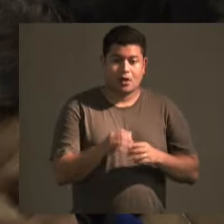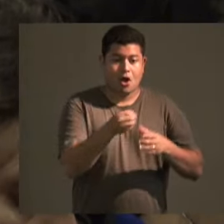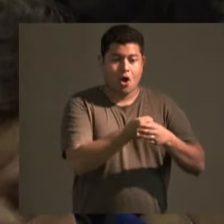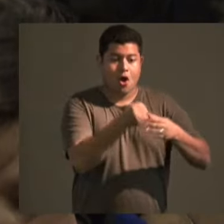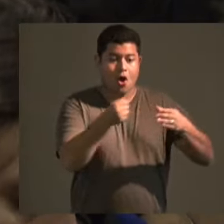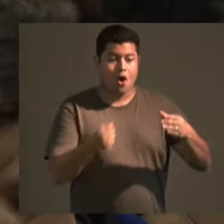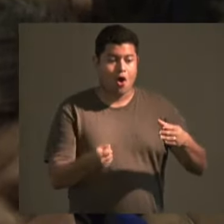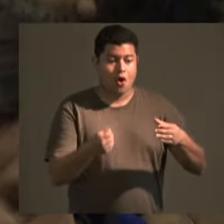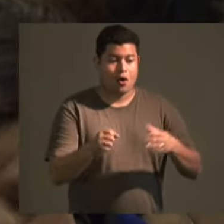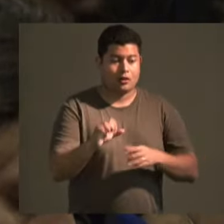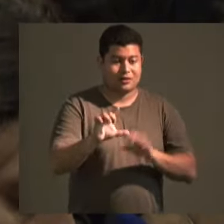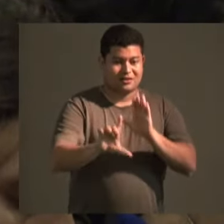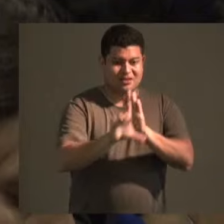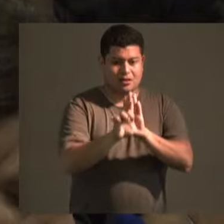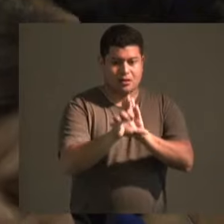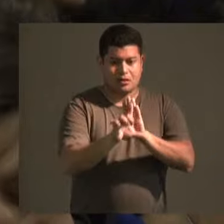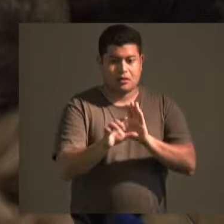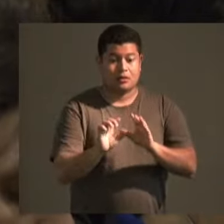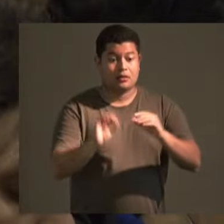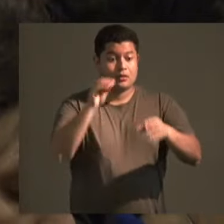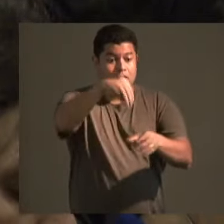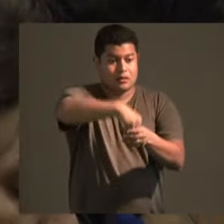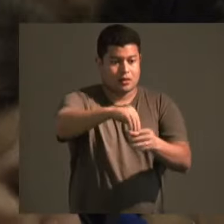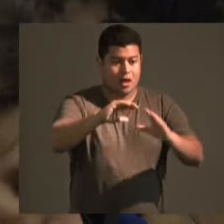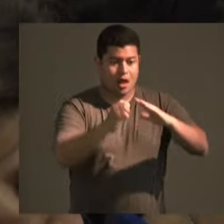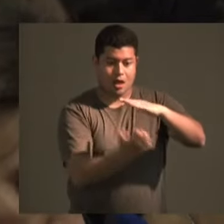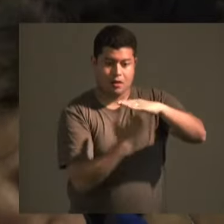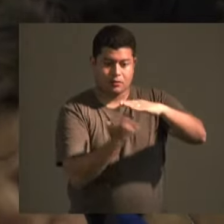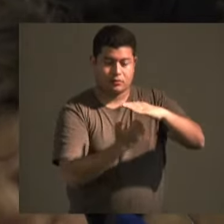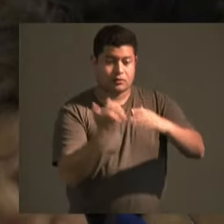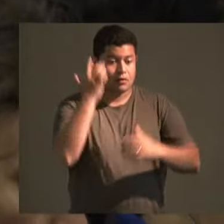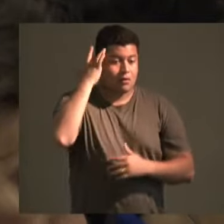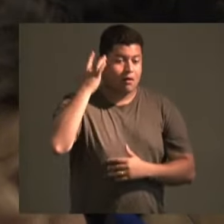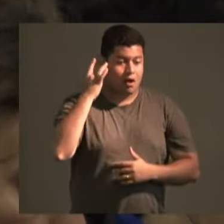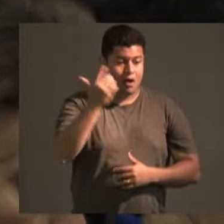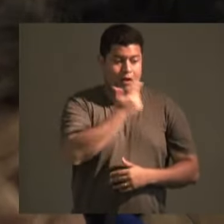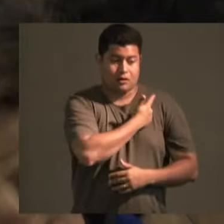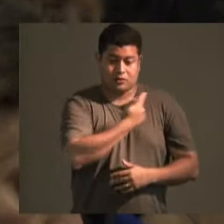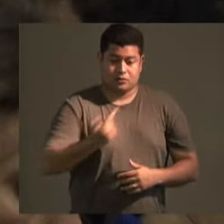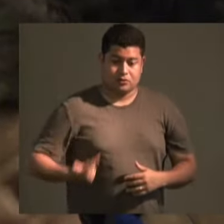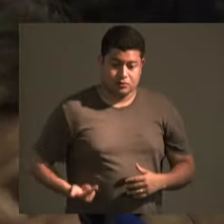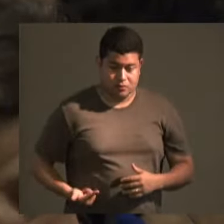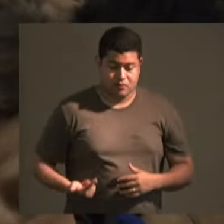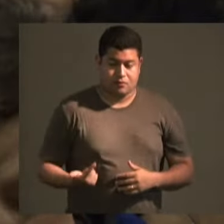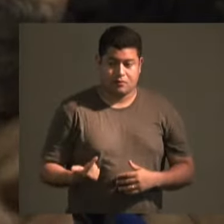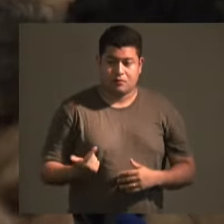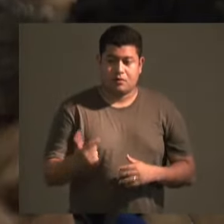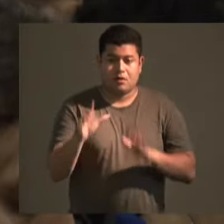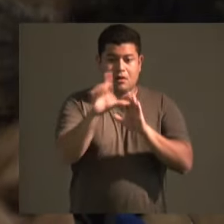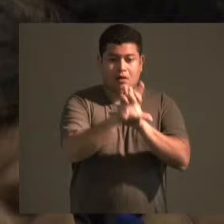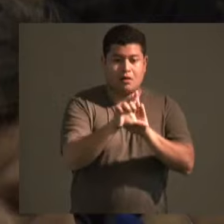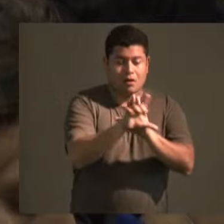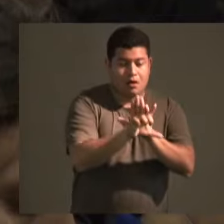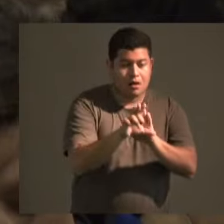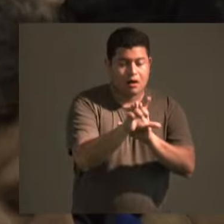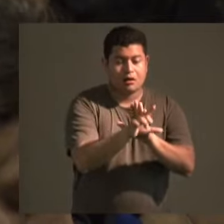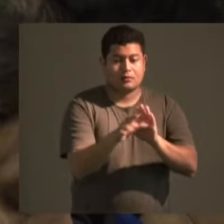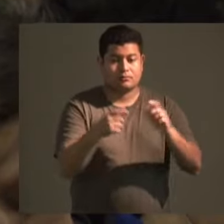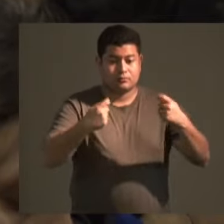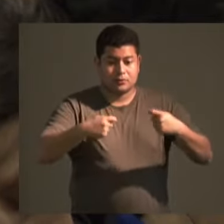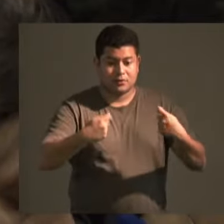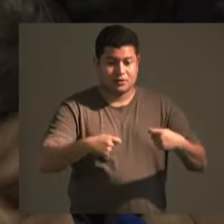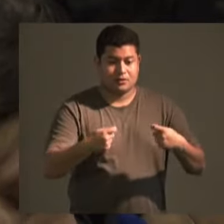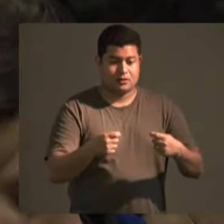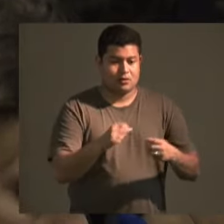leis dentro das empresas, eu acho que os órgãos, as prefeituras, o legislativo, todos eles também têm que cumprir. Tem que mostrar onde estão